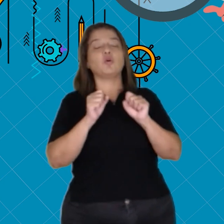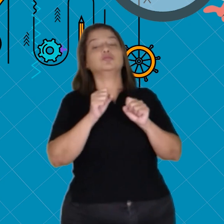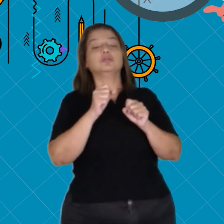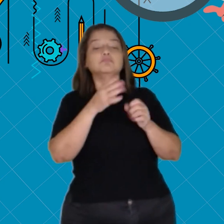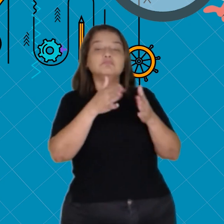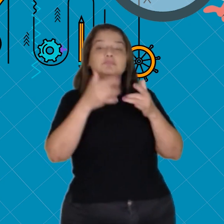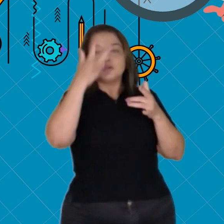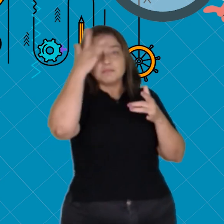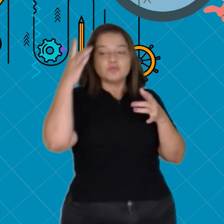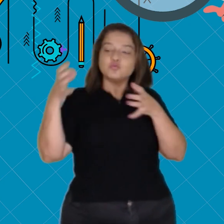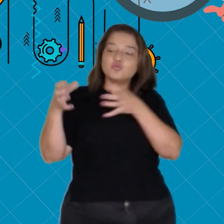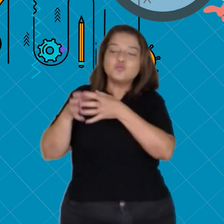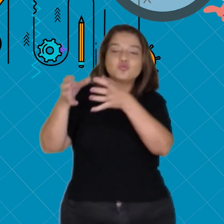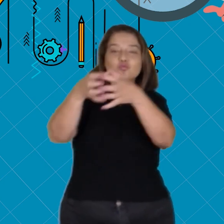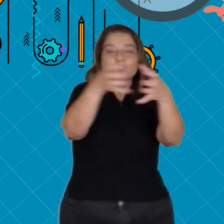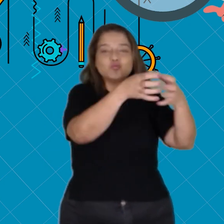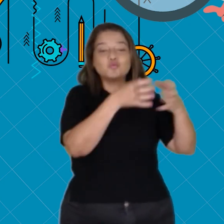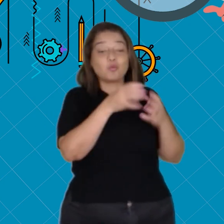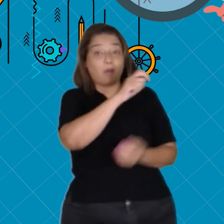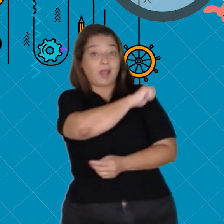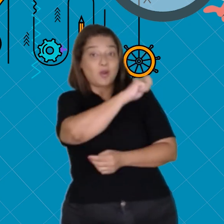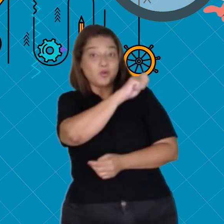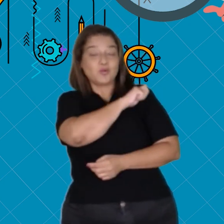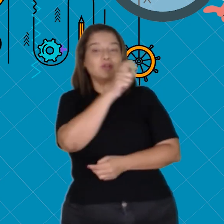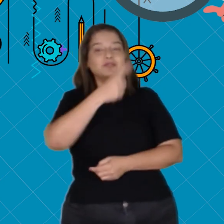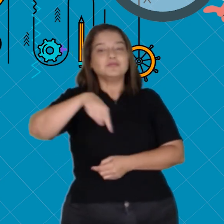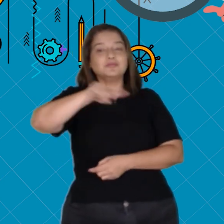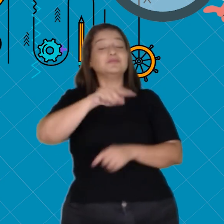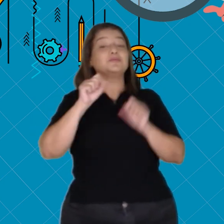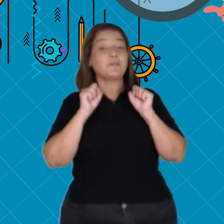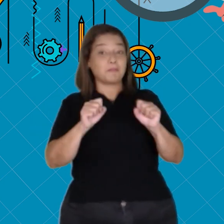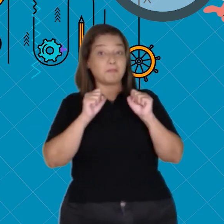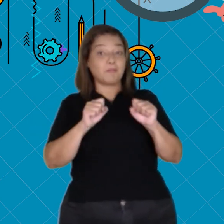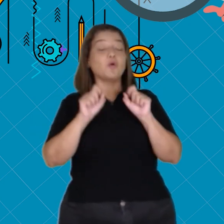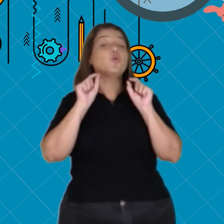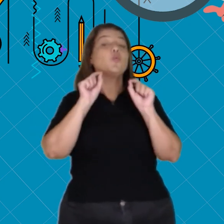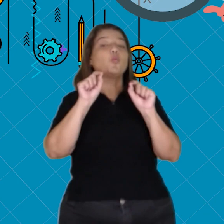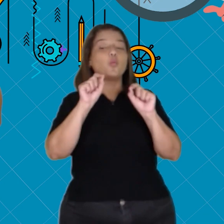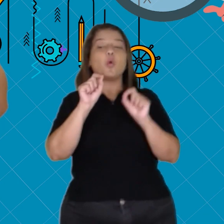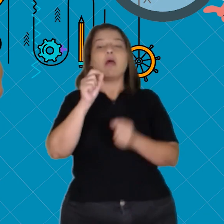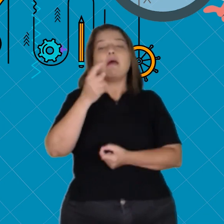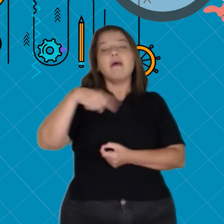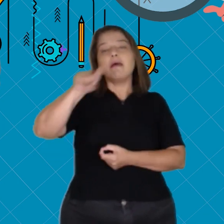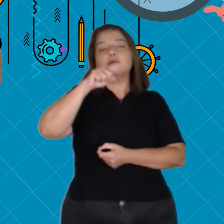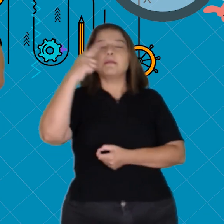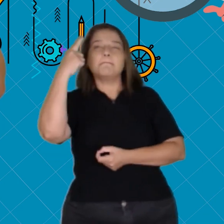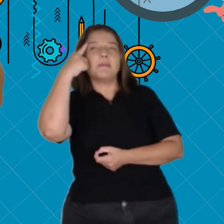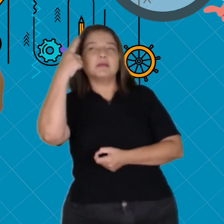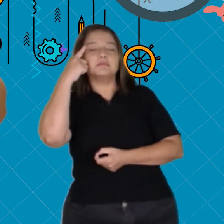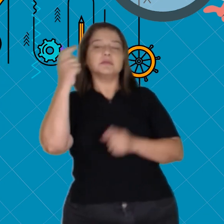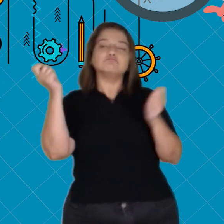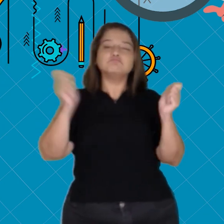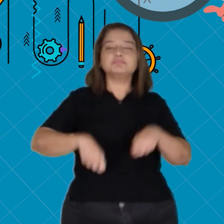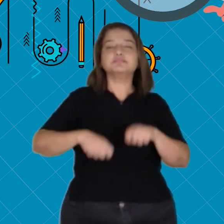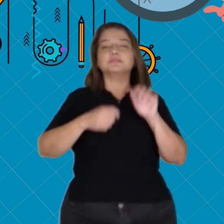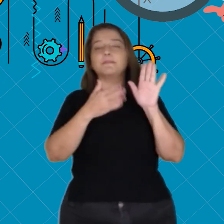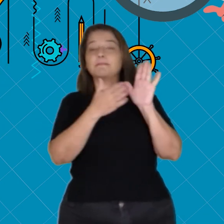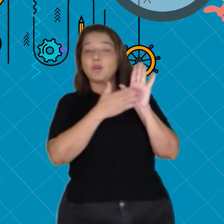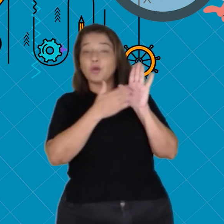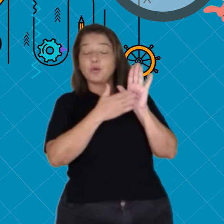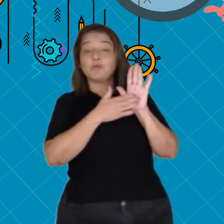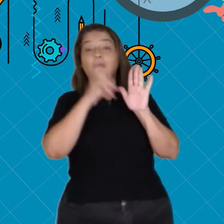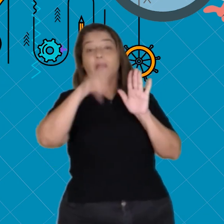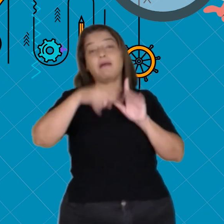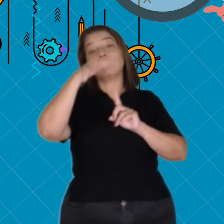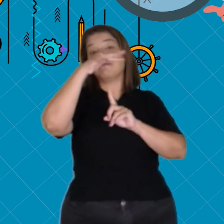grupos, realizem um brainstorming para pensar em possíveis propostas para uma